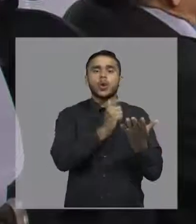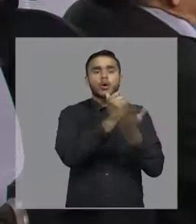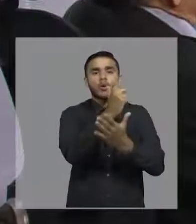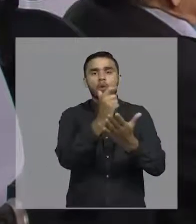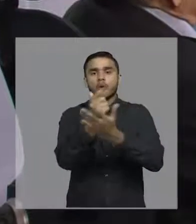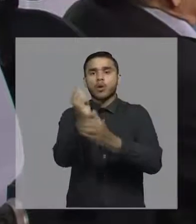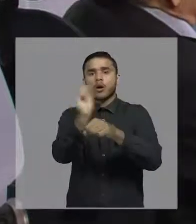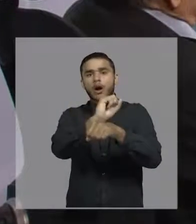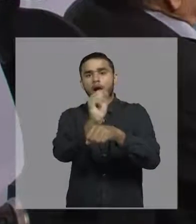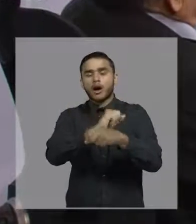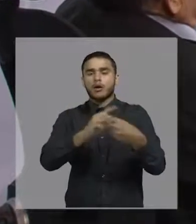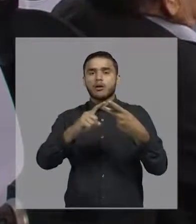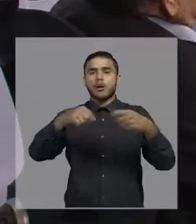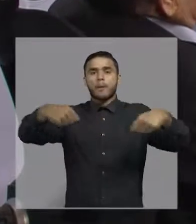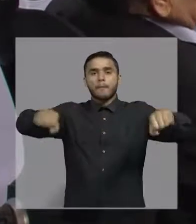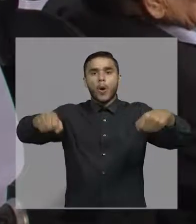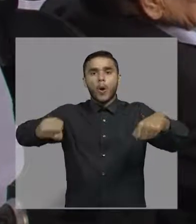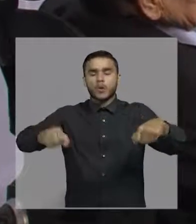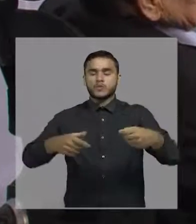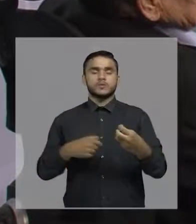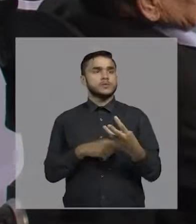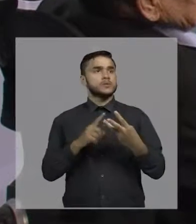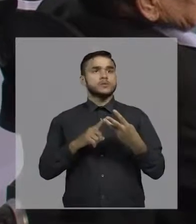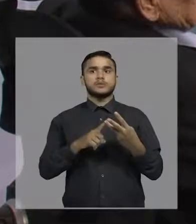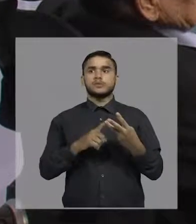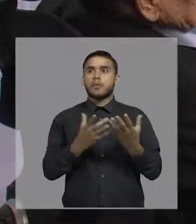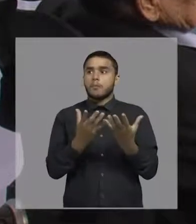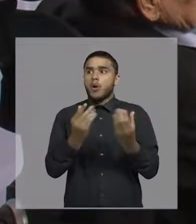as ruas se encheram de carros, se encheram de motos.